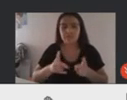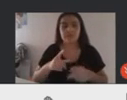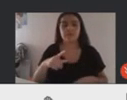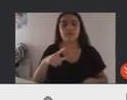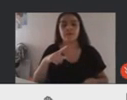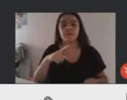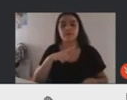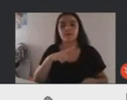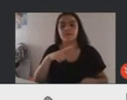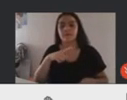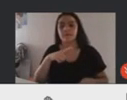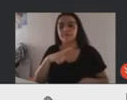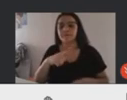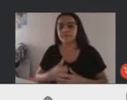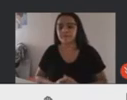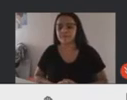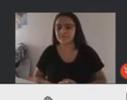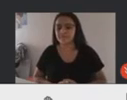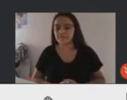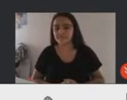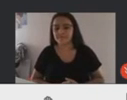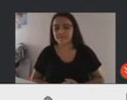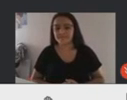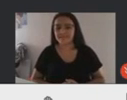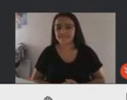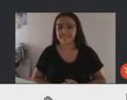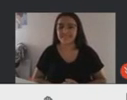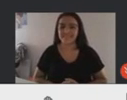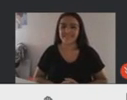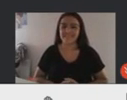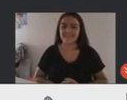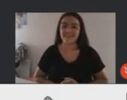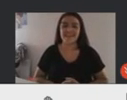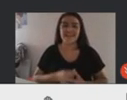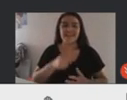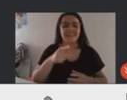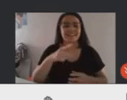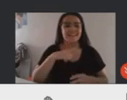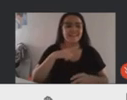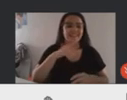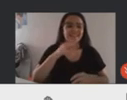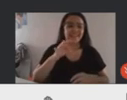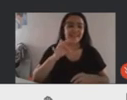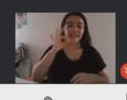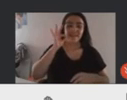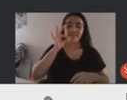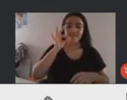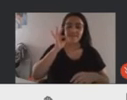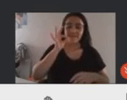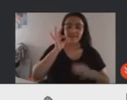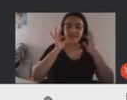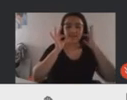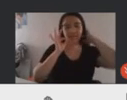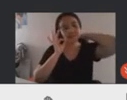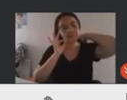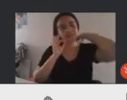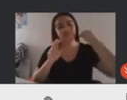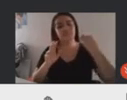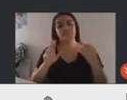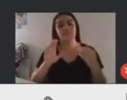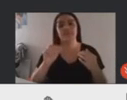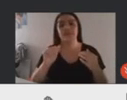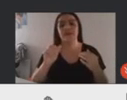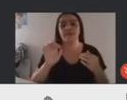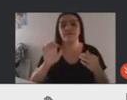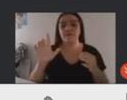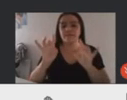Food Chemistry, que nós trabalhamos com o café da região do maciço de Baturité. É